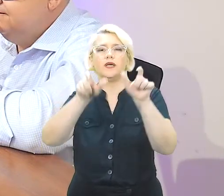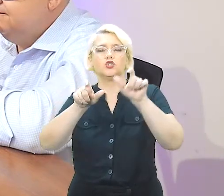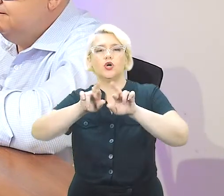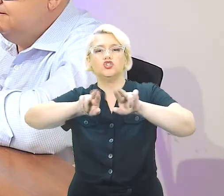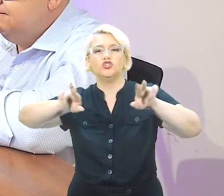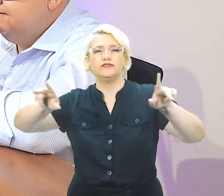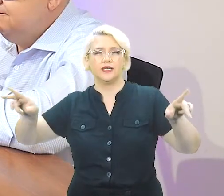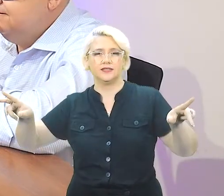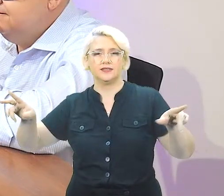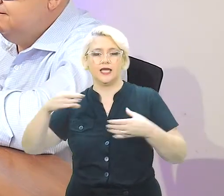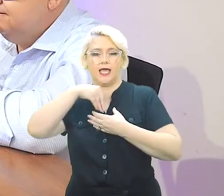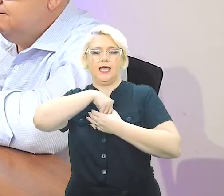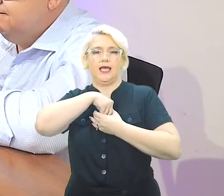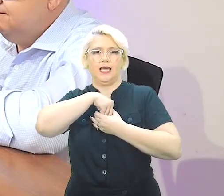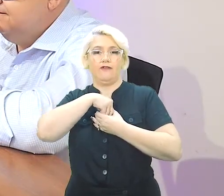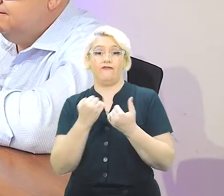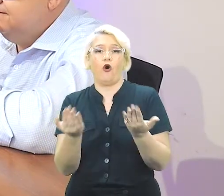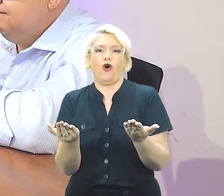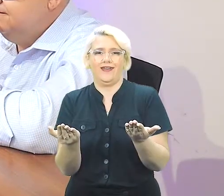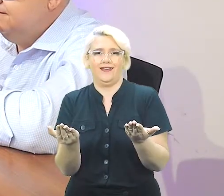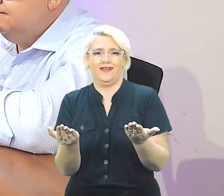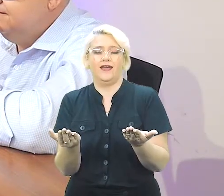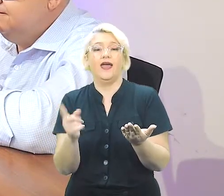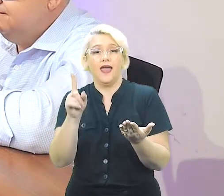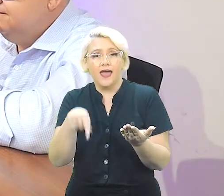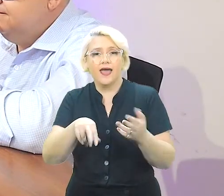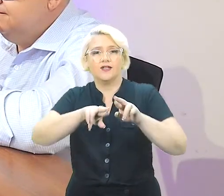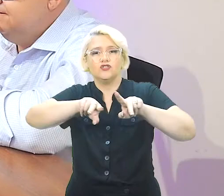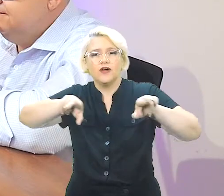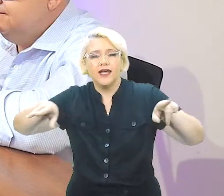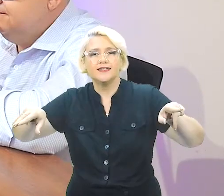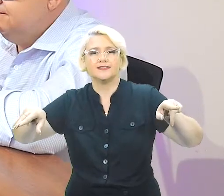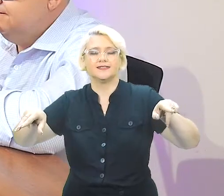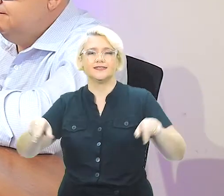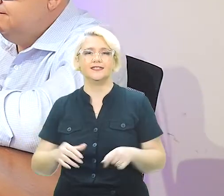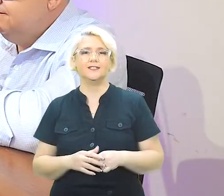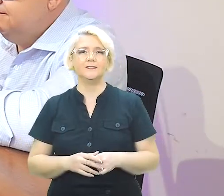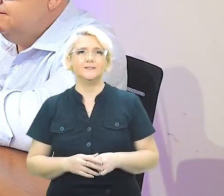diferenças extrínsecas. Diferenças que são